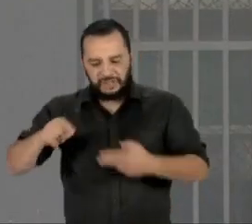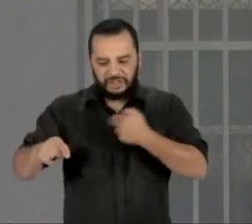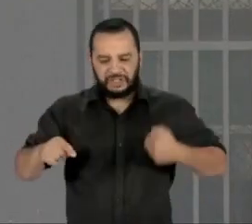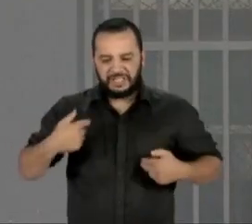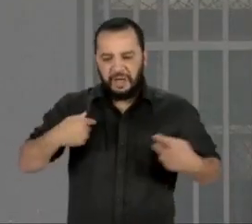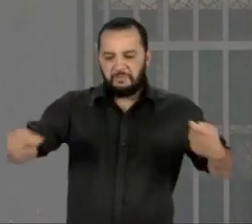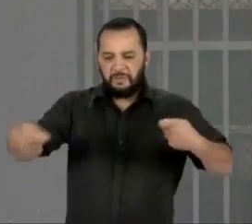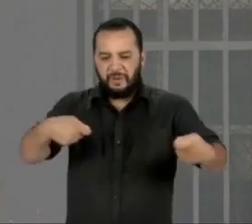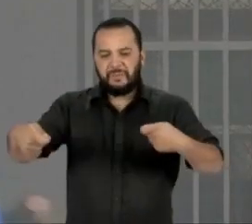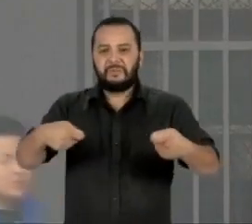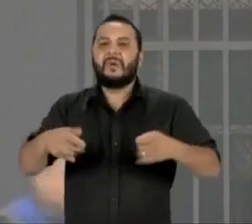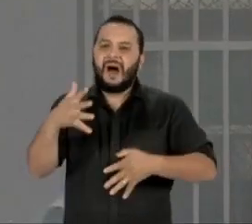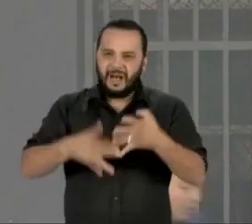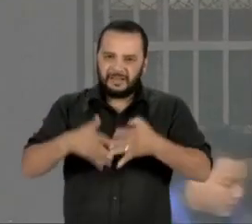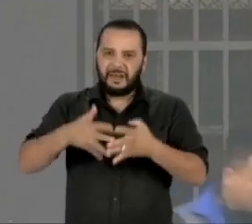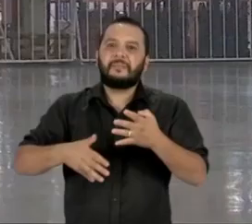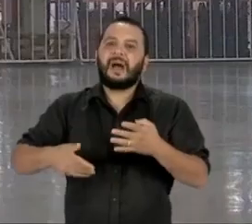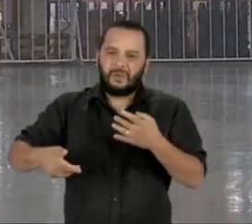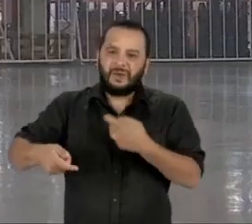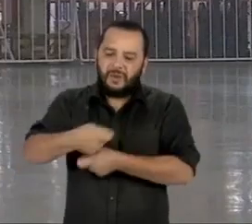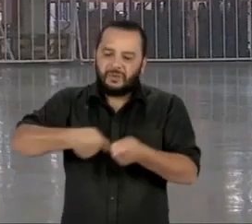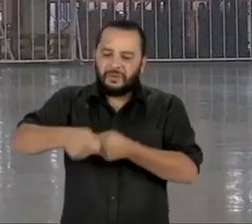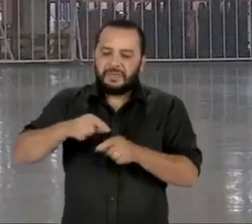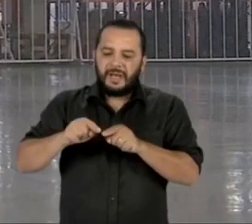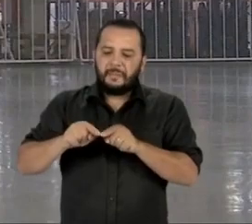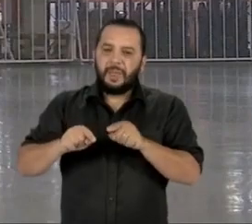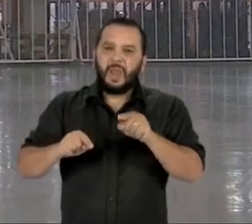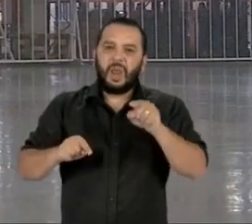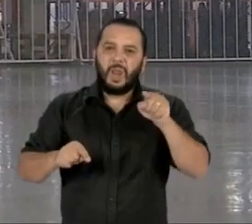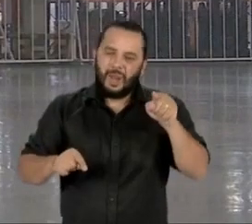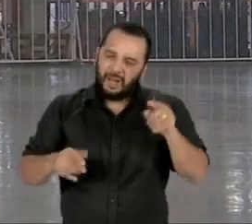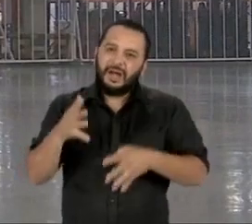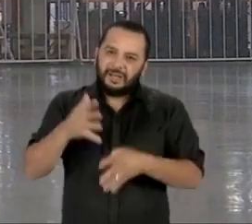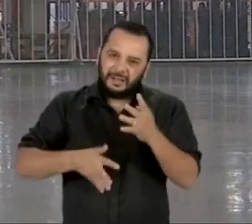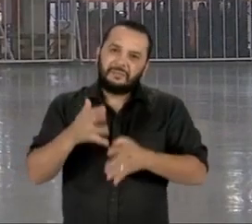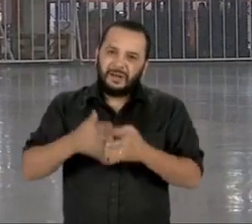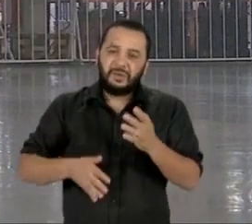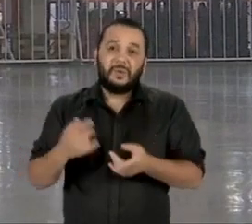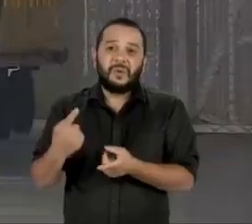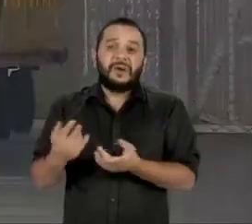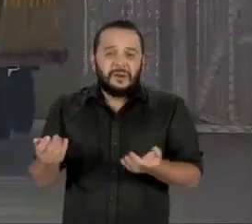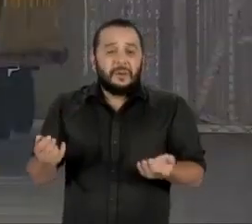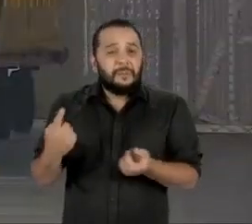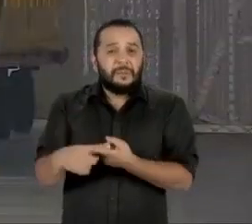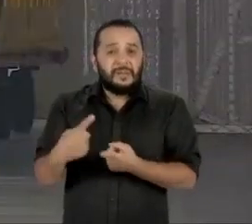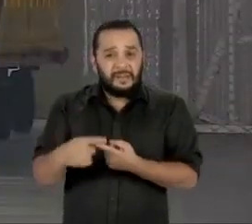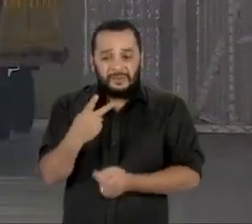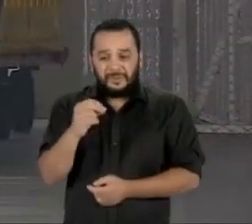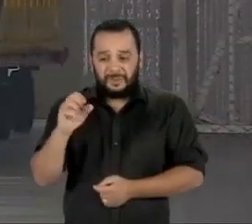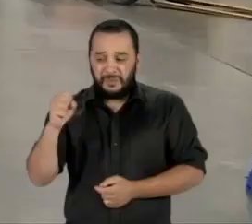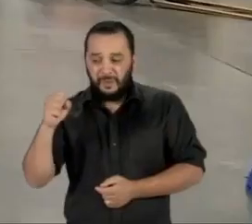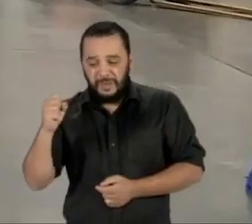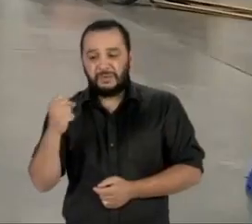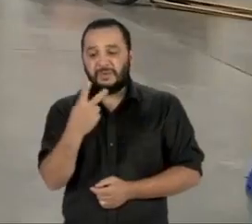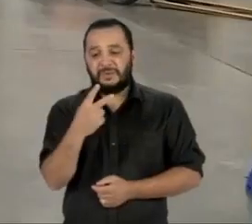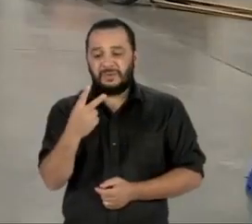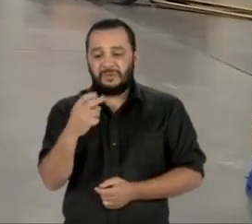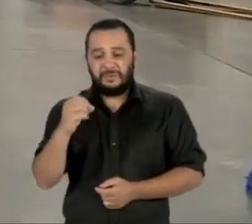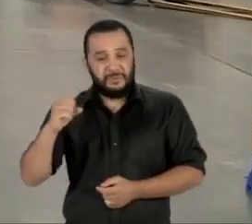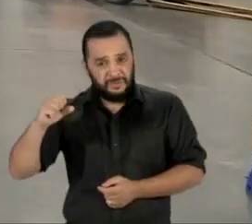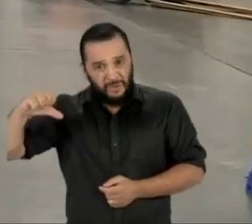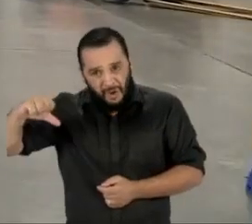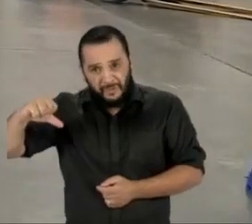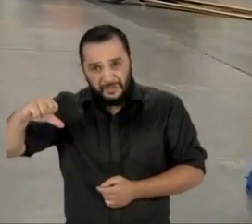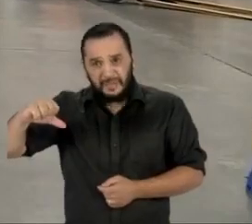deve reduzir o crescimento global deste ano ao ritmo mais lento desde a crise financeira de 2008 e 2009, e acrescentou